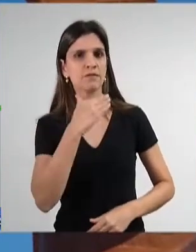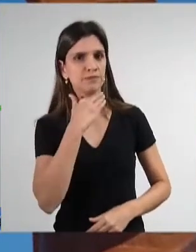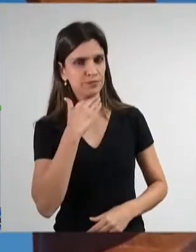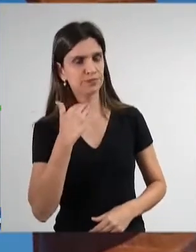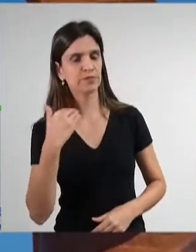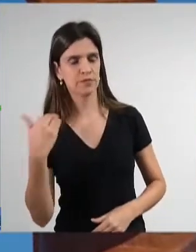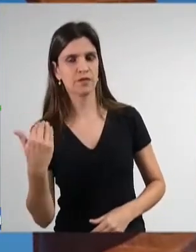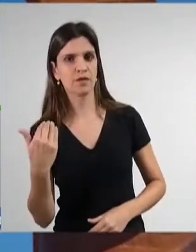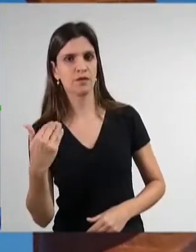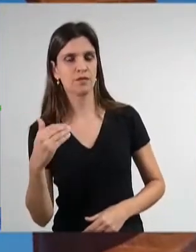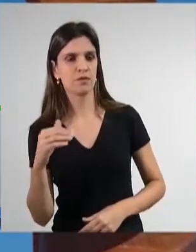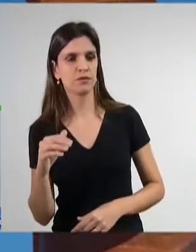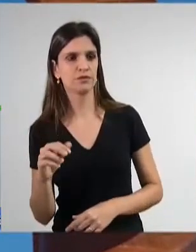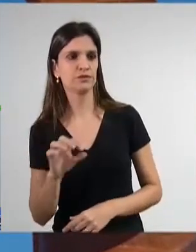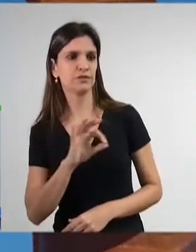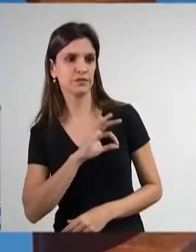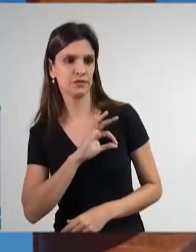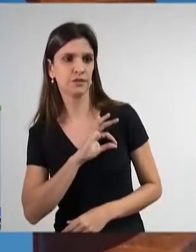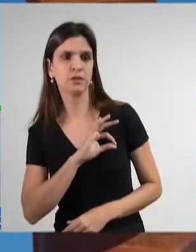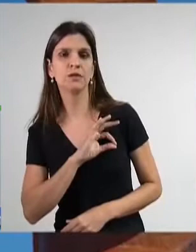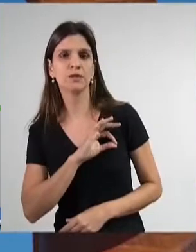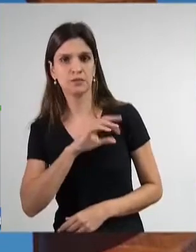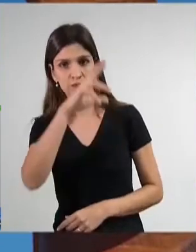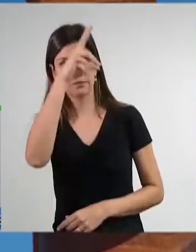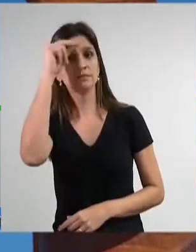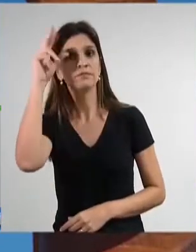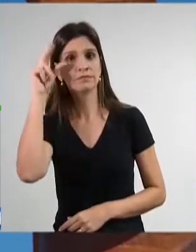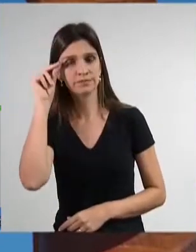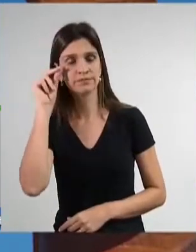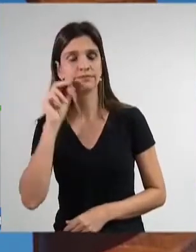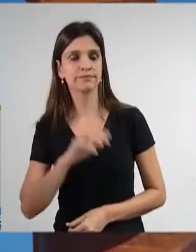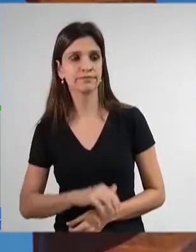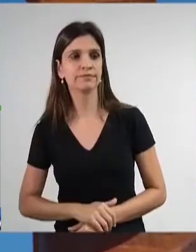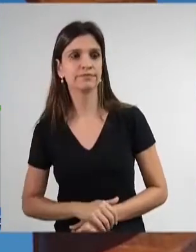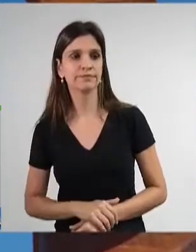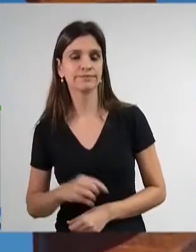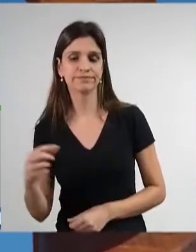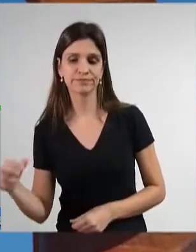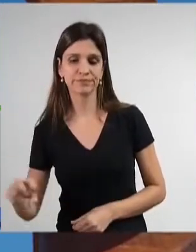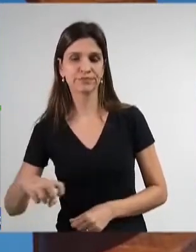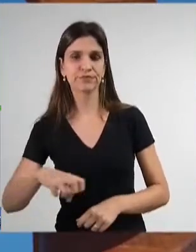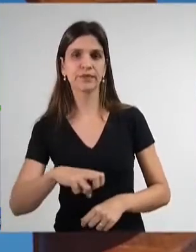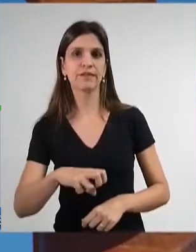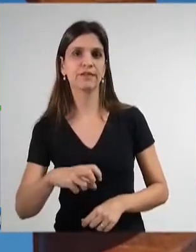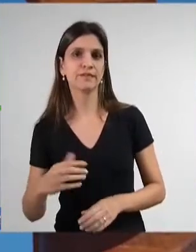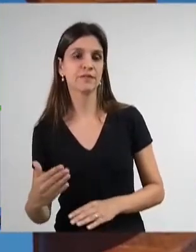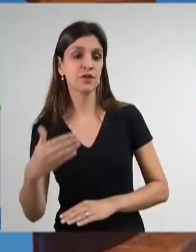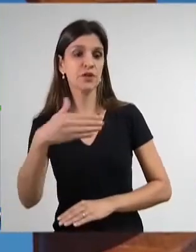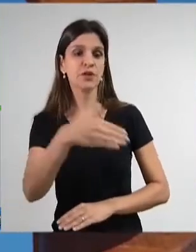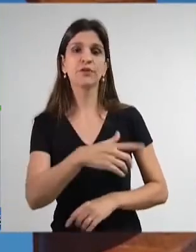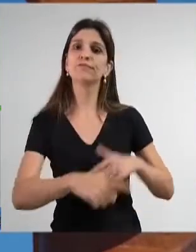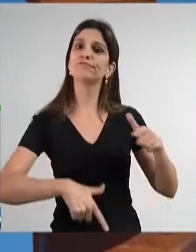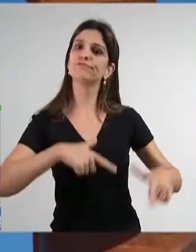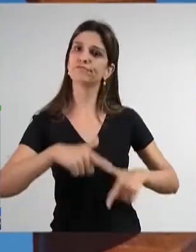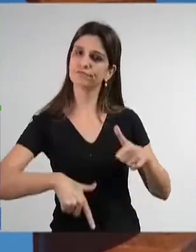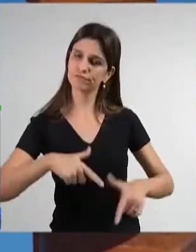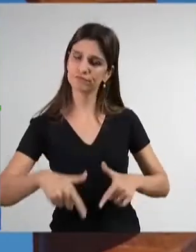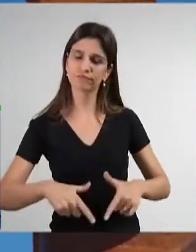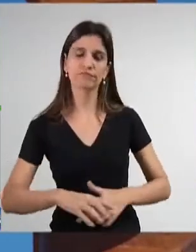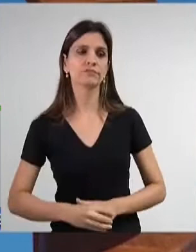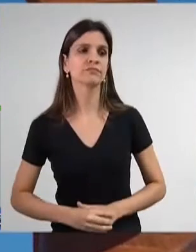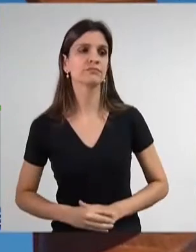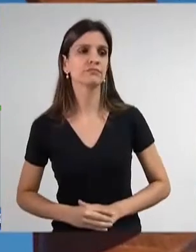a morte desse guarda municipal, desse inspetor, que estava justamente naquele horário indo para o seu trabalho.